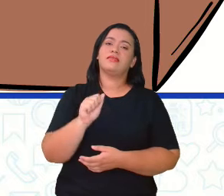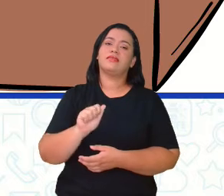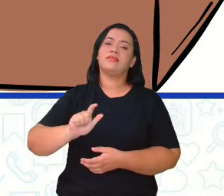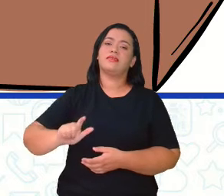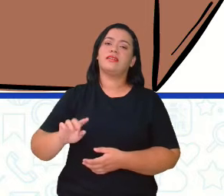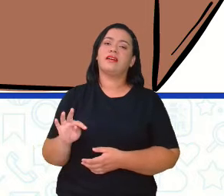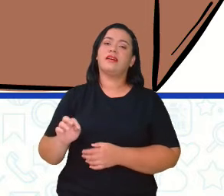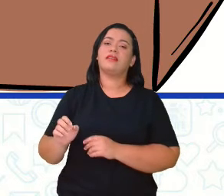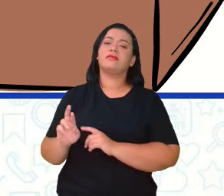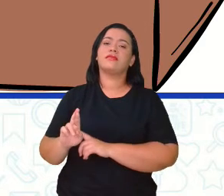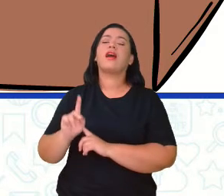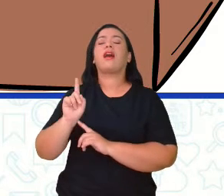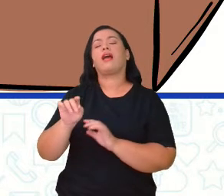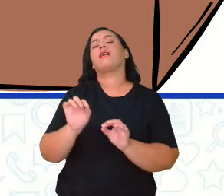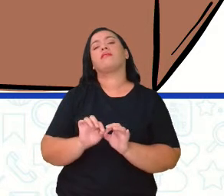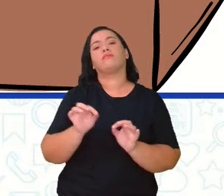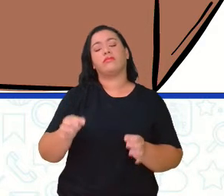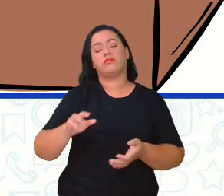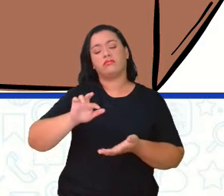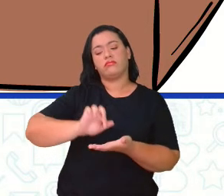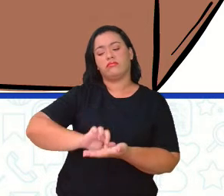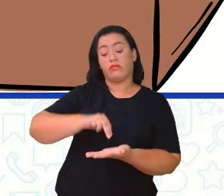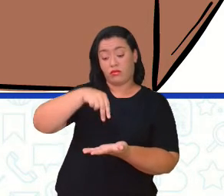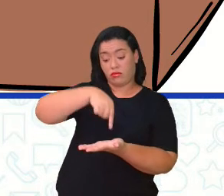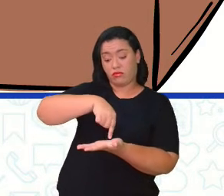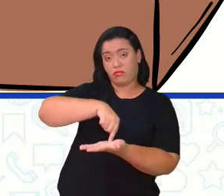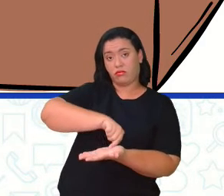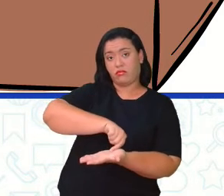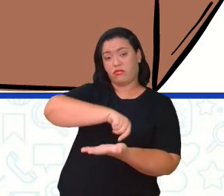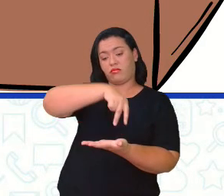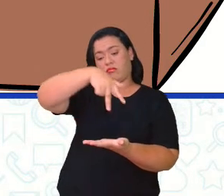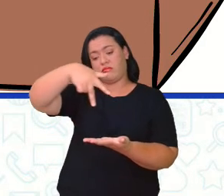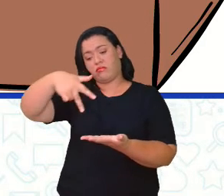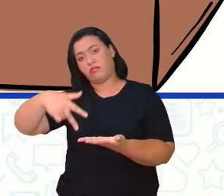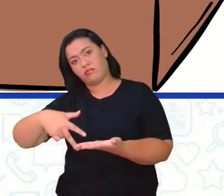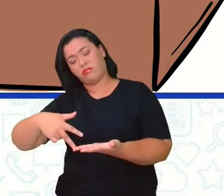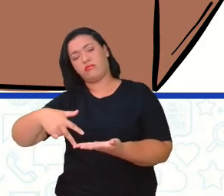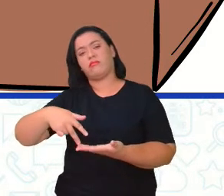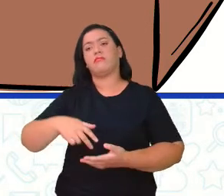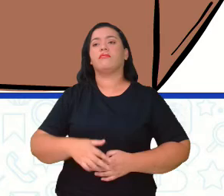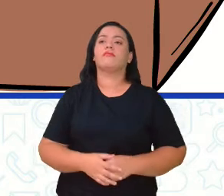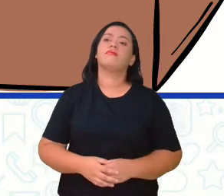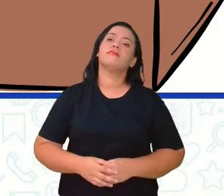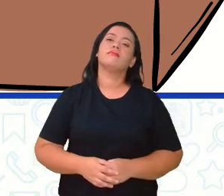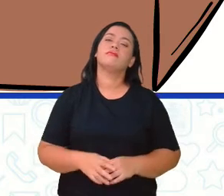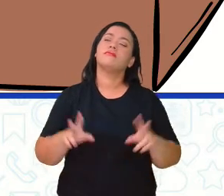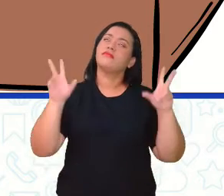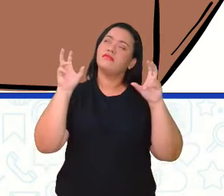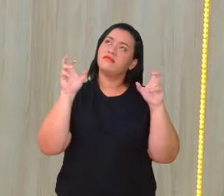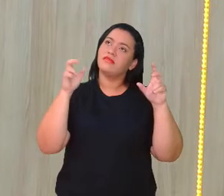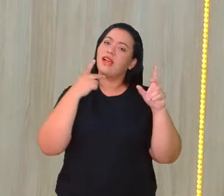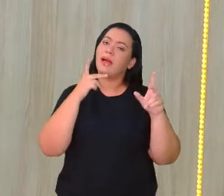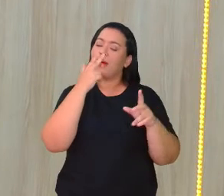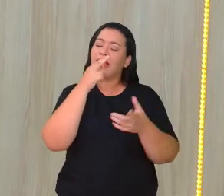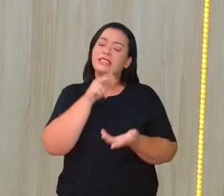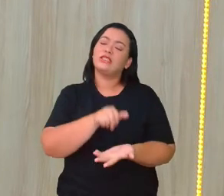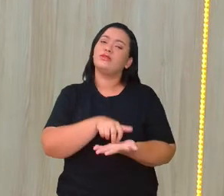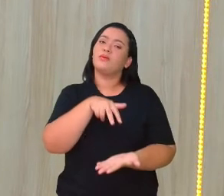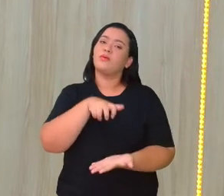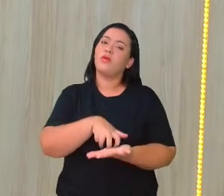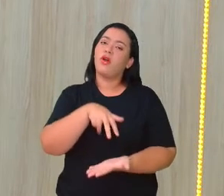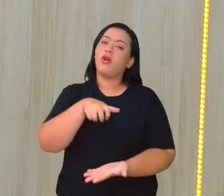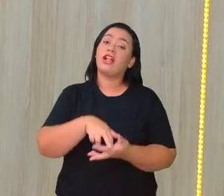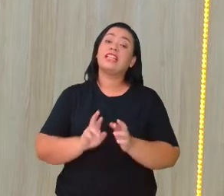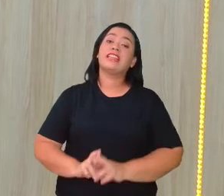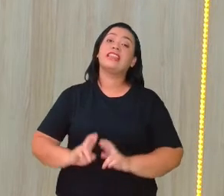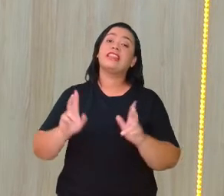de deslocamento. Então eu estou em um ponto e eu realizo, entre aspas, um pulo de uma